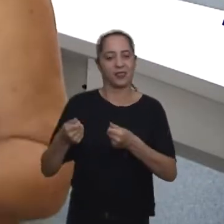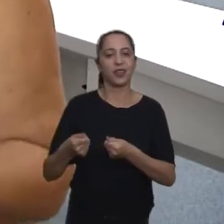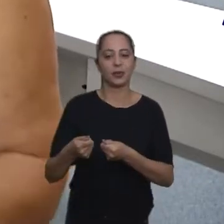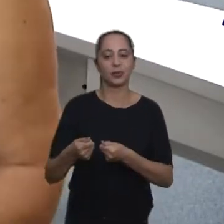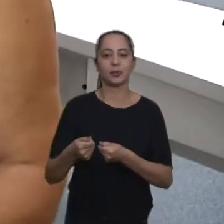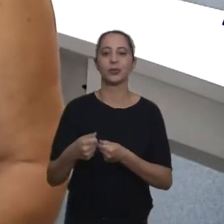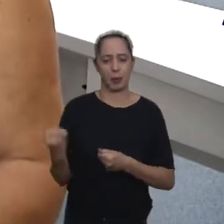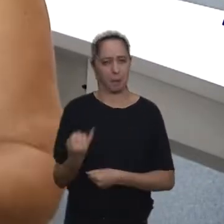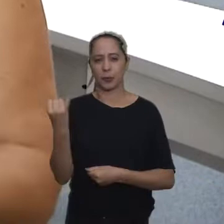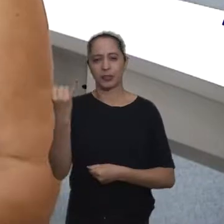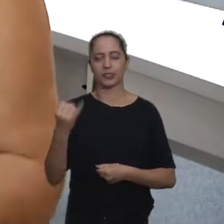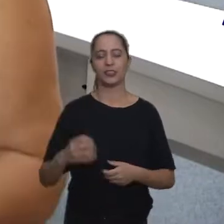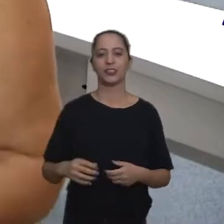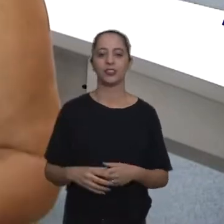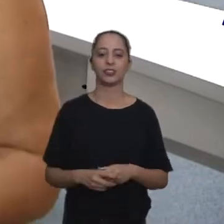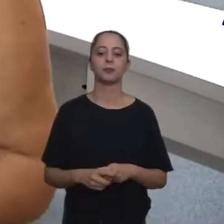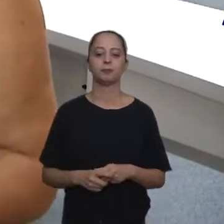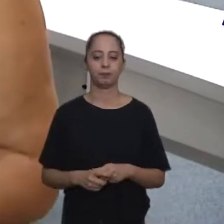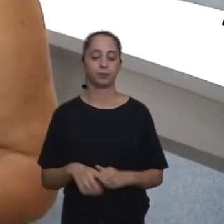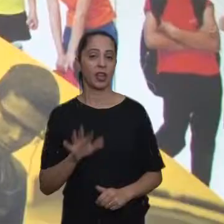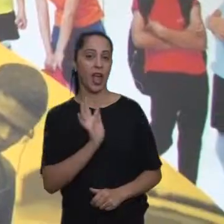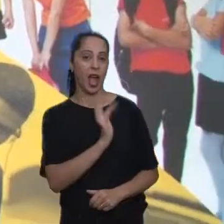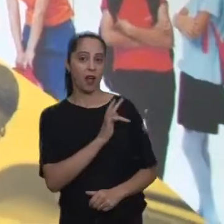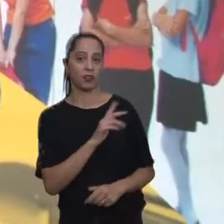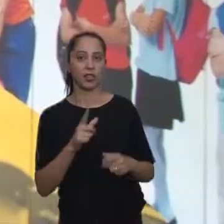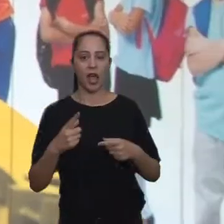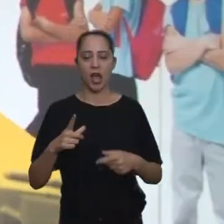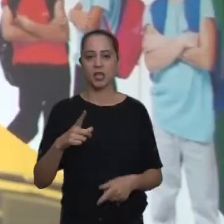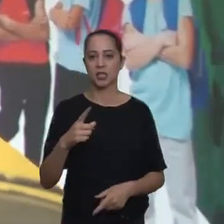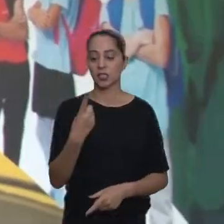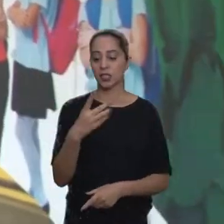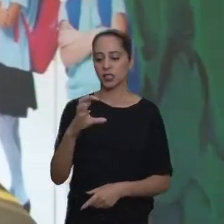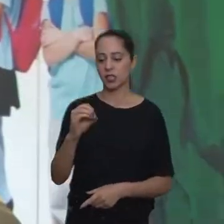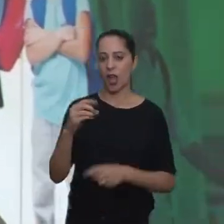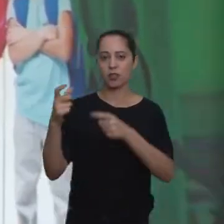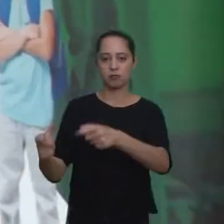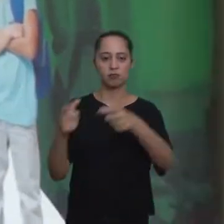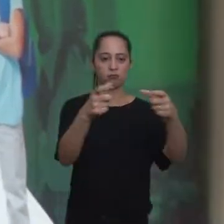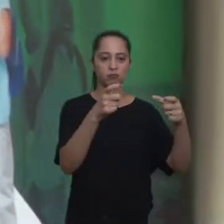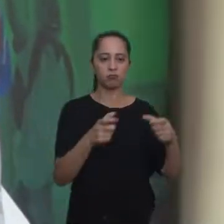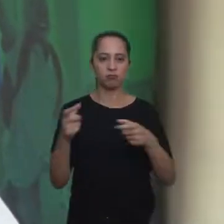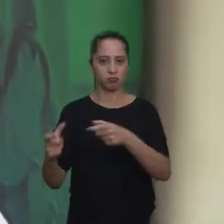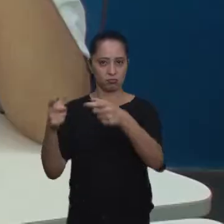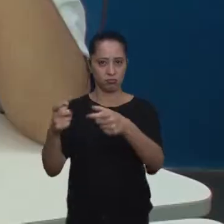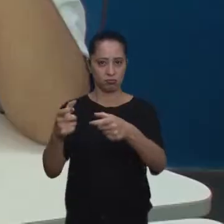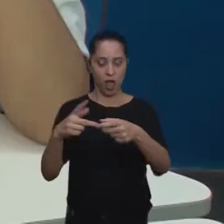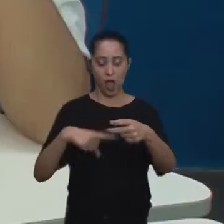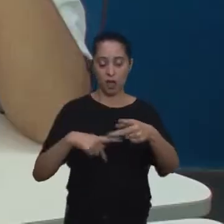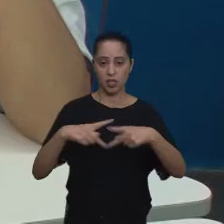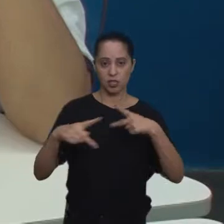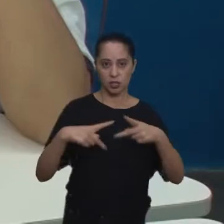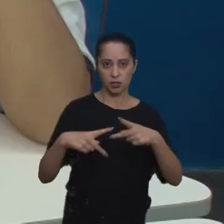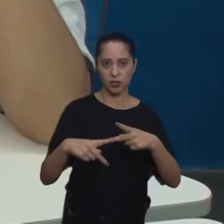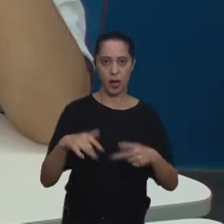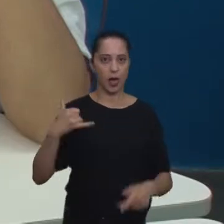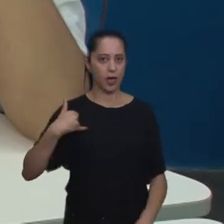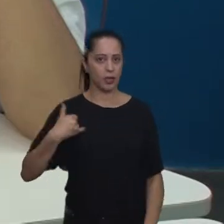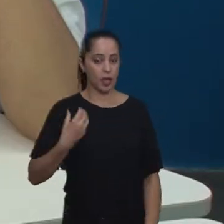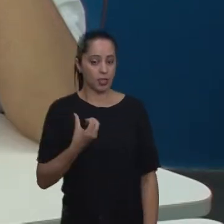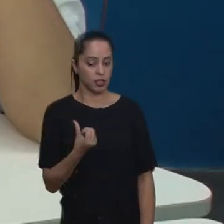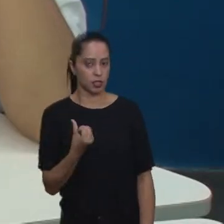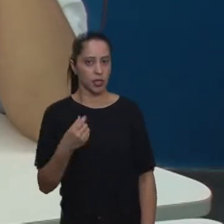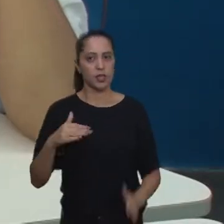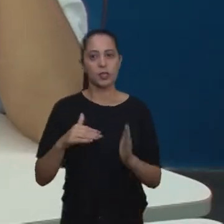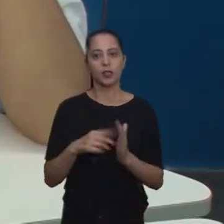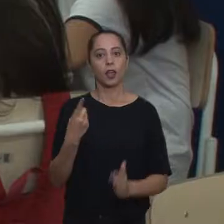É essencial, principalmente nesse momento. A Fundaz possui 10 unidades em São José, onde atende crianças dos 6